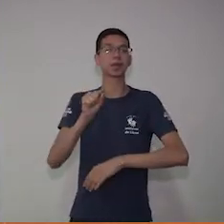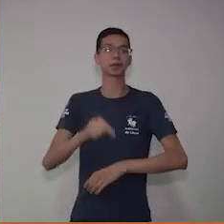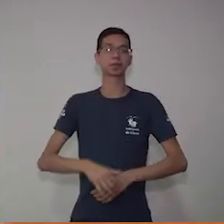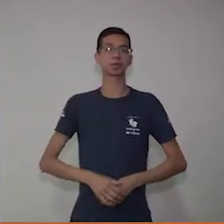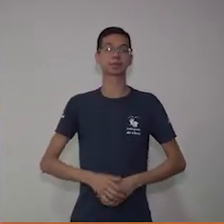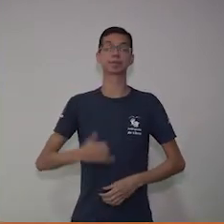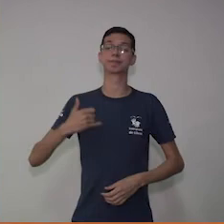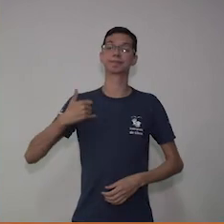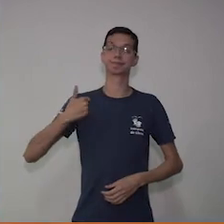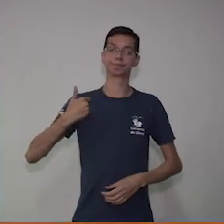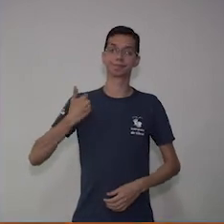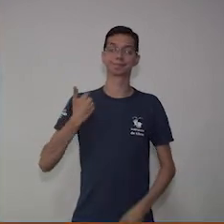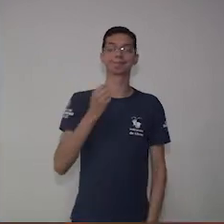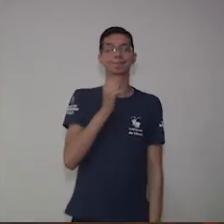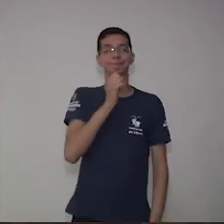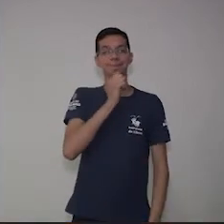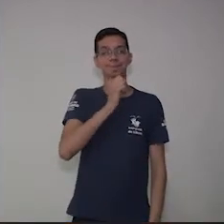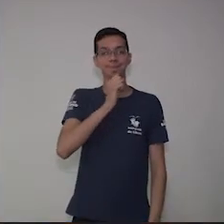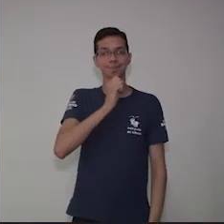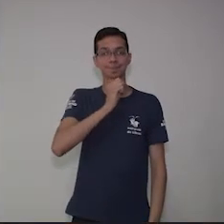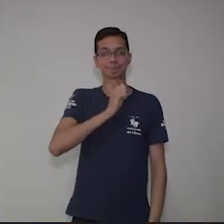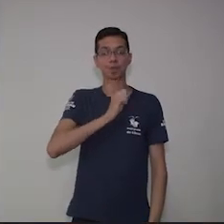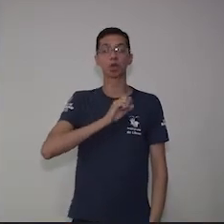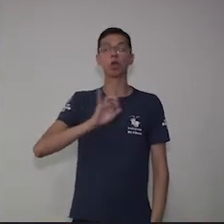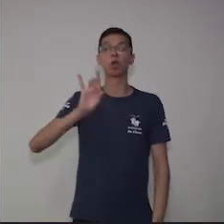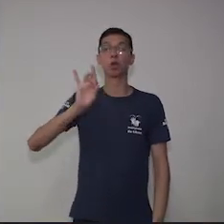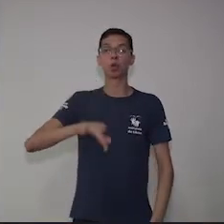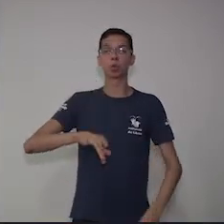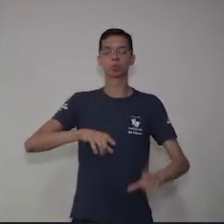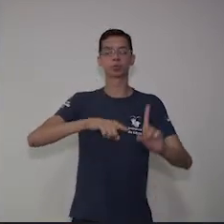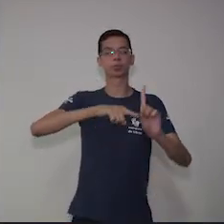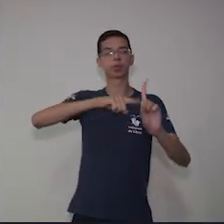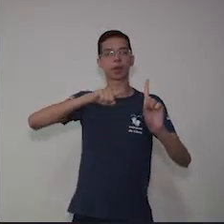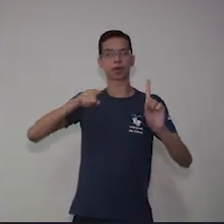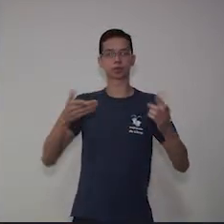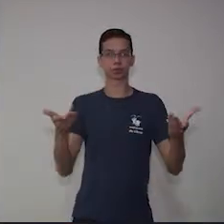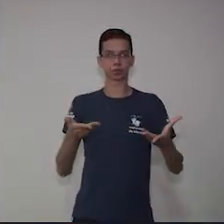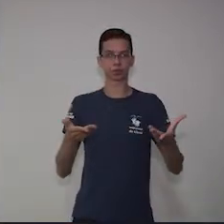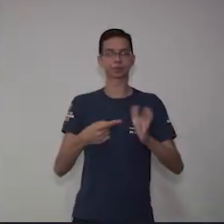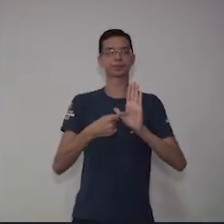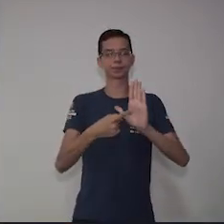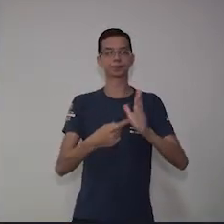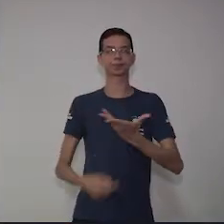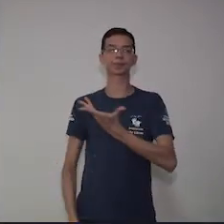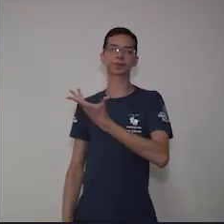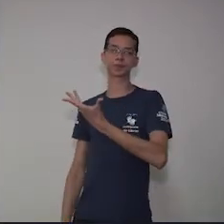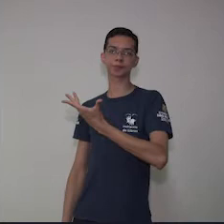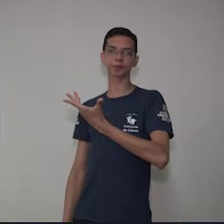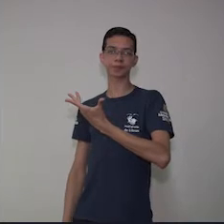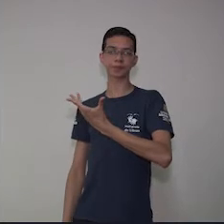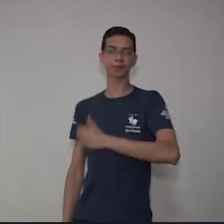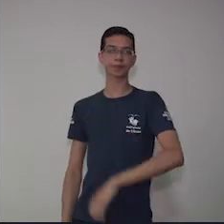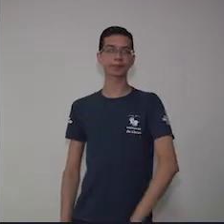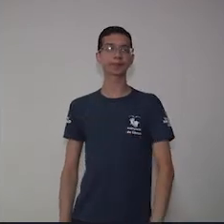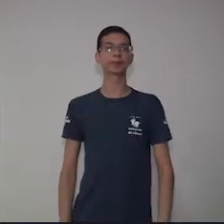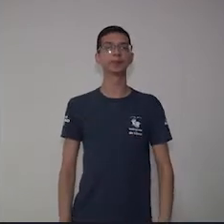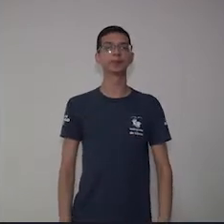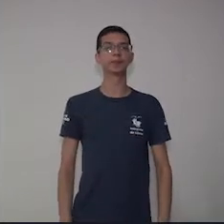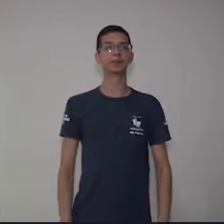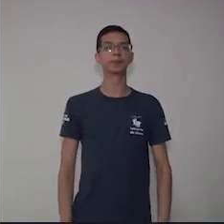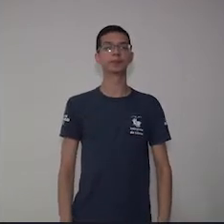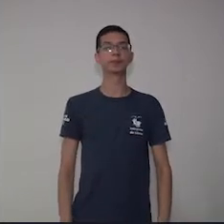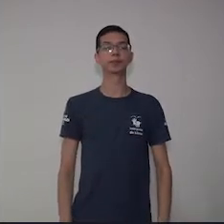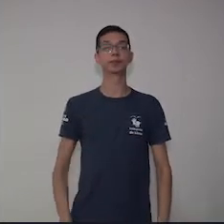idoso, né? E o último gráfico que mostra o aumento, com o aumento da